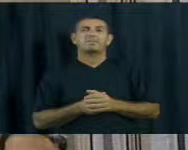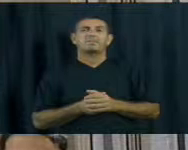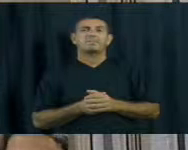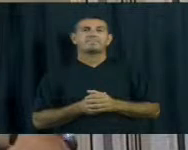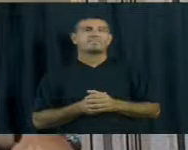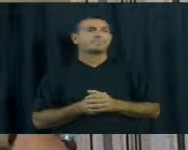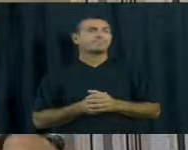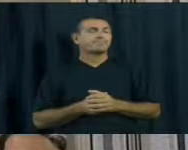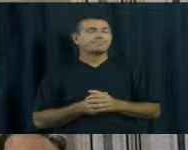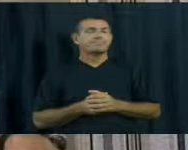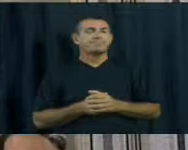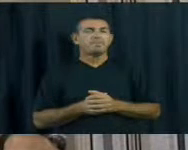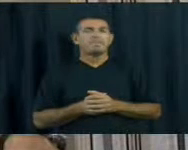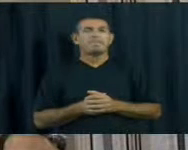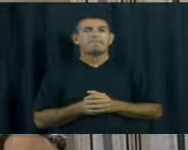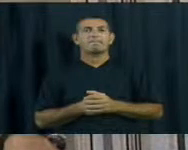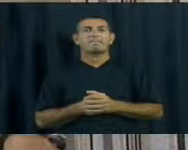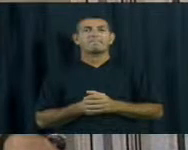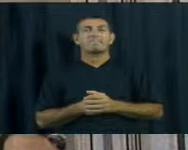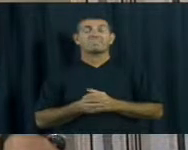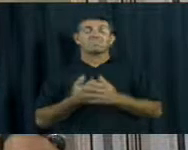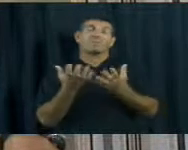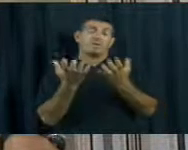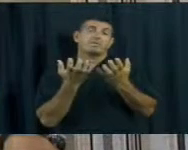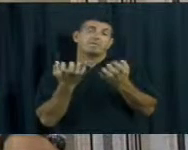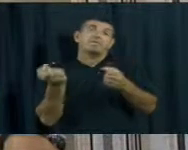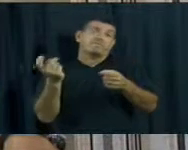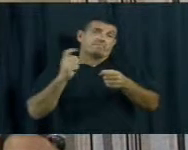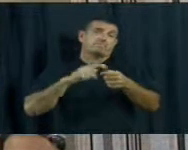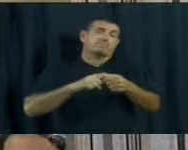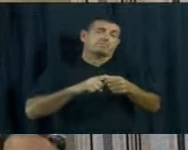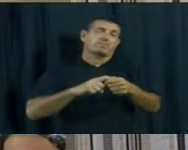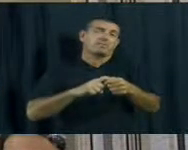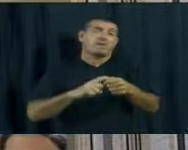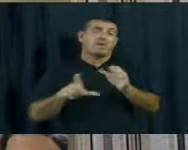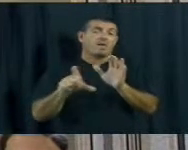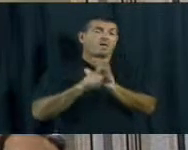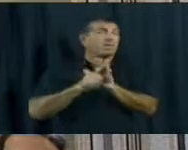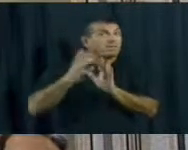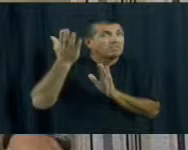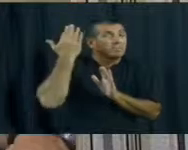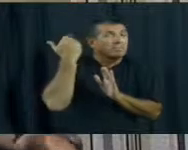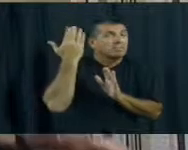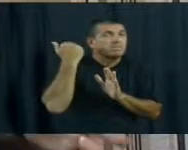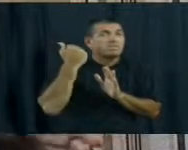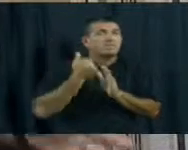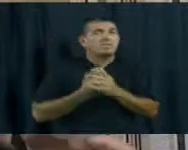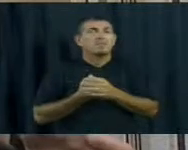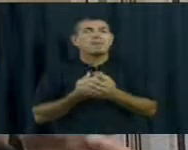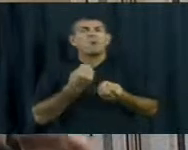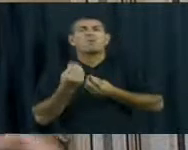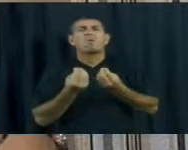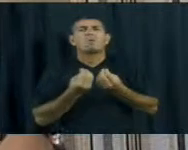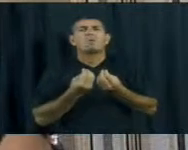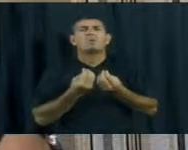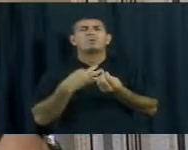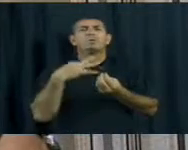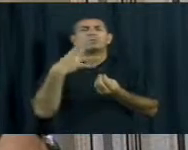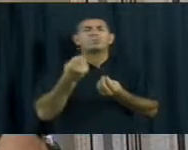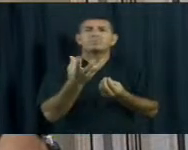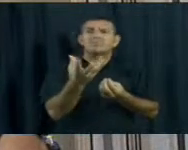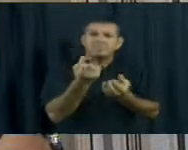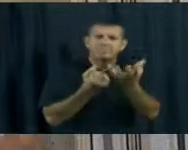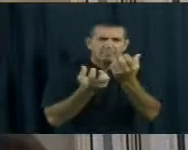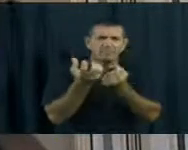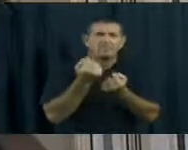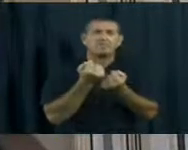né? Em funcionamento. Nós queremos que ele volte a funcionar, de que essa arrecadação seja